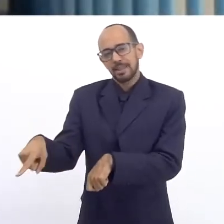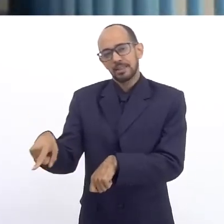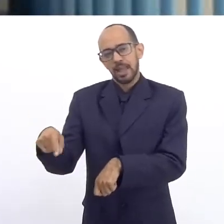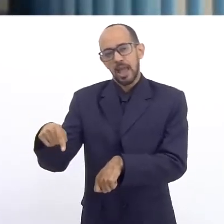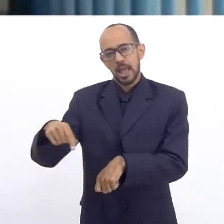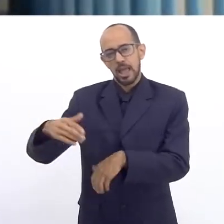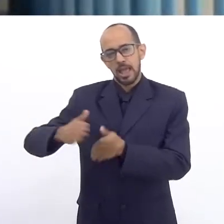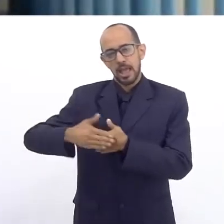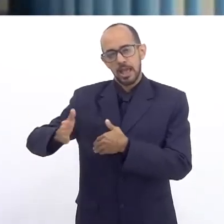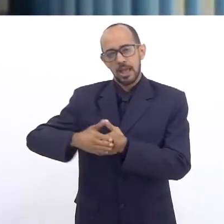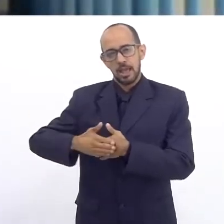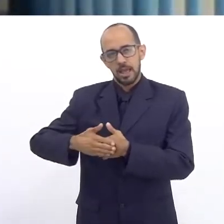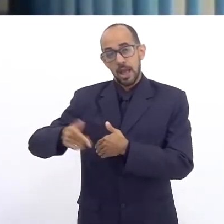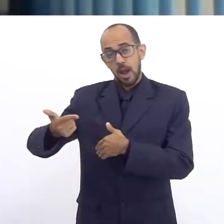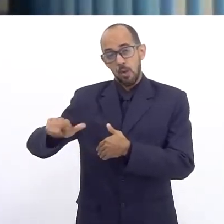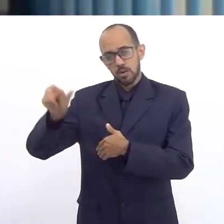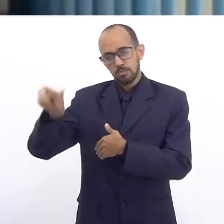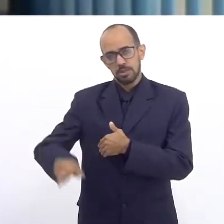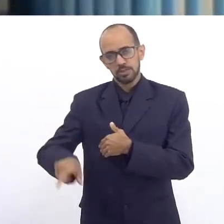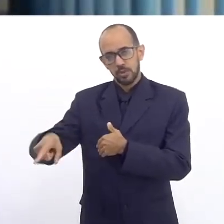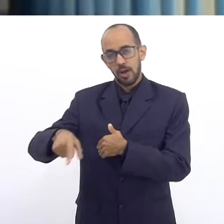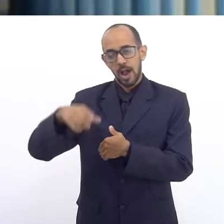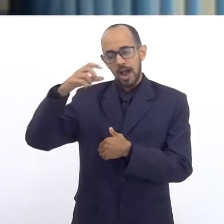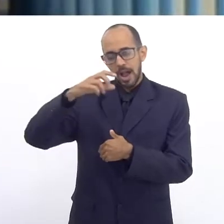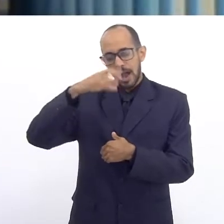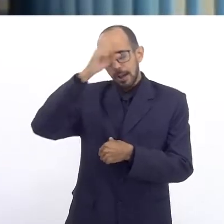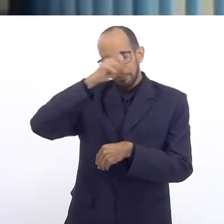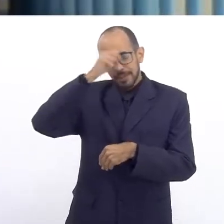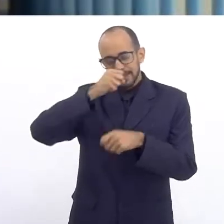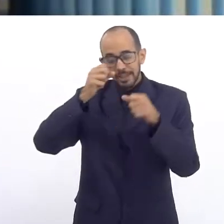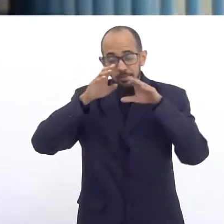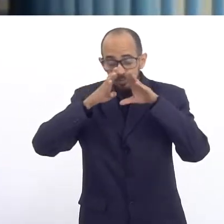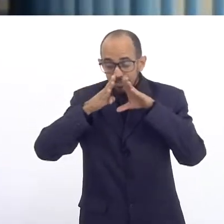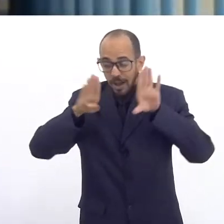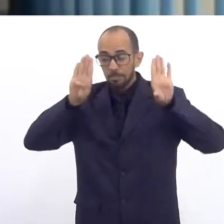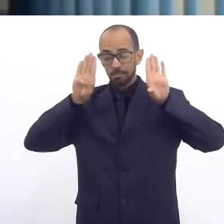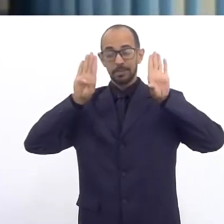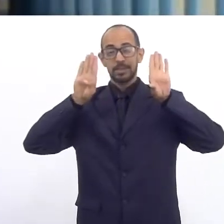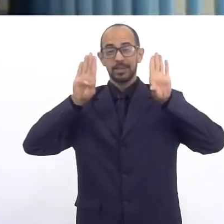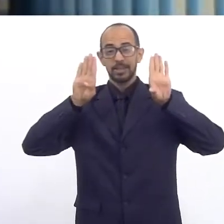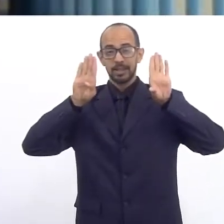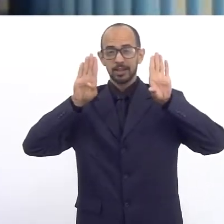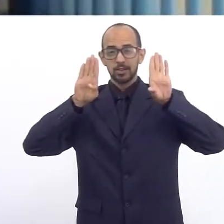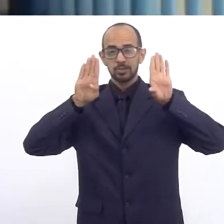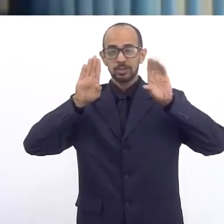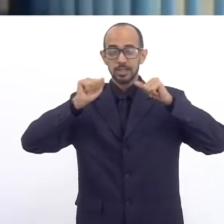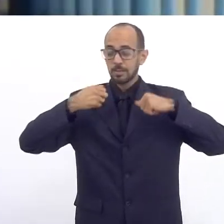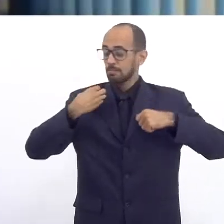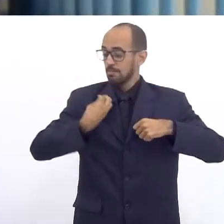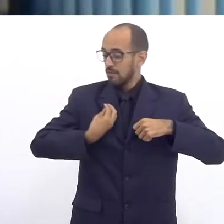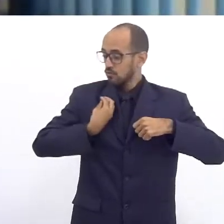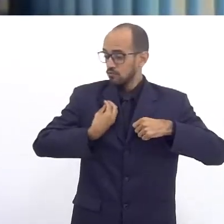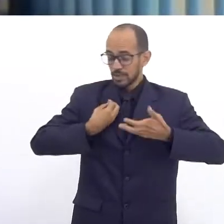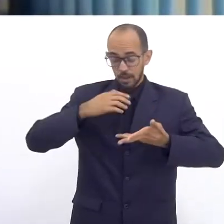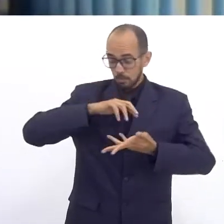essa capacidade, que é uma abertura para o mundo infindável, para uma